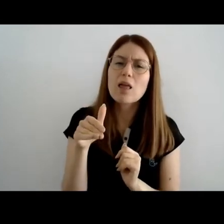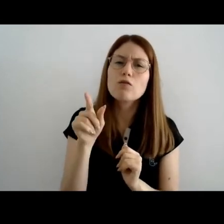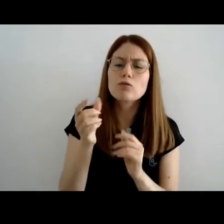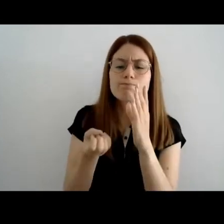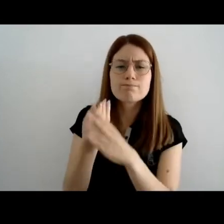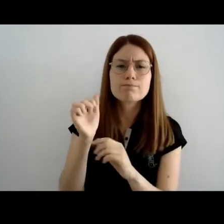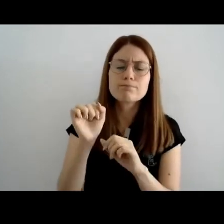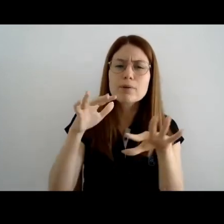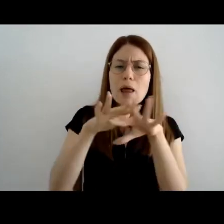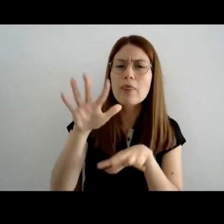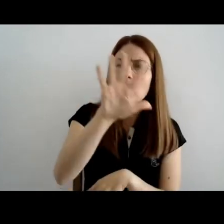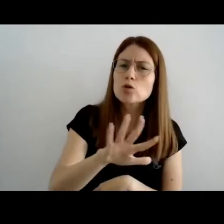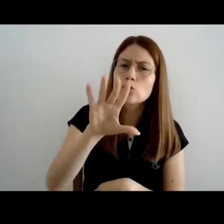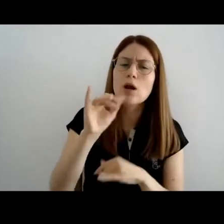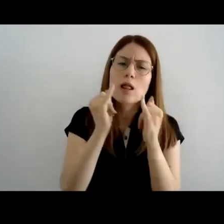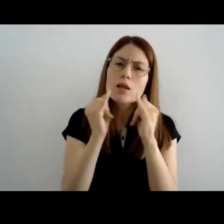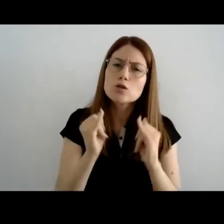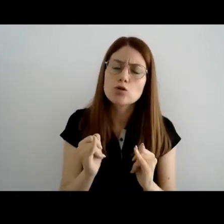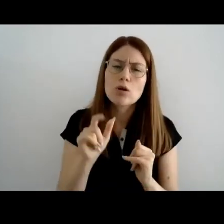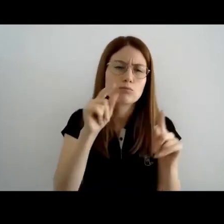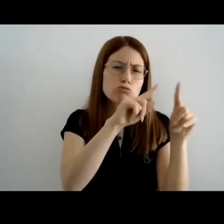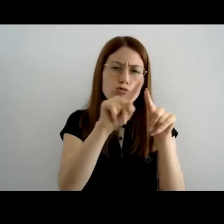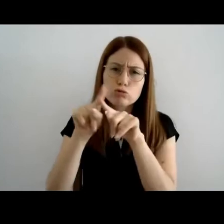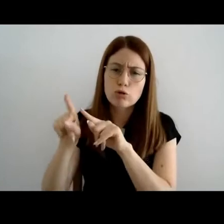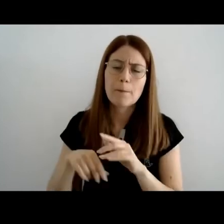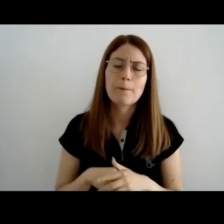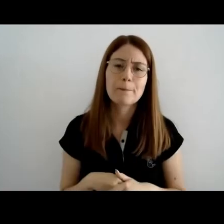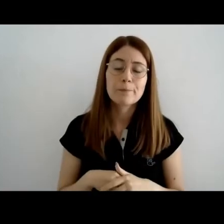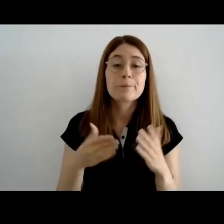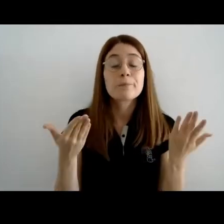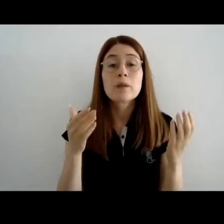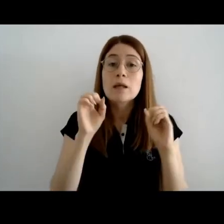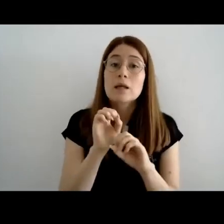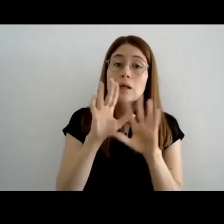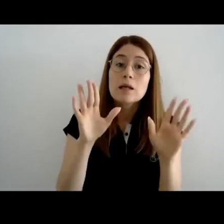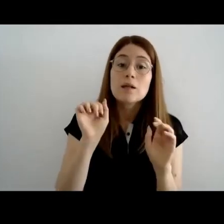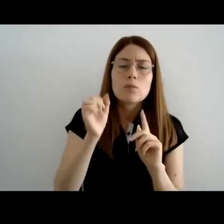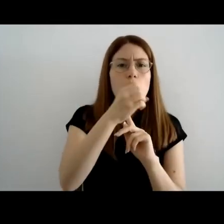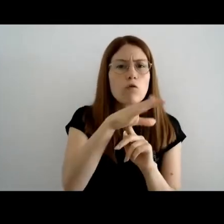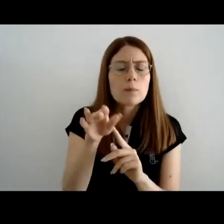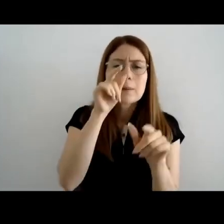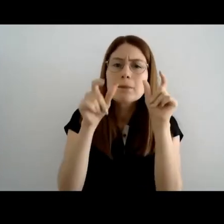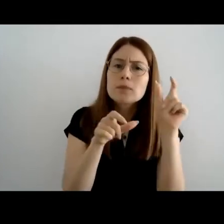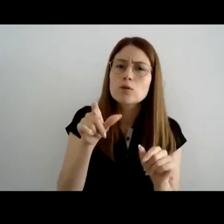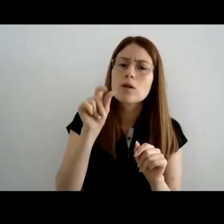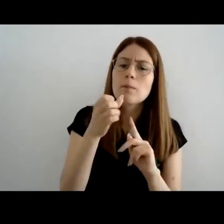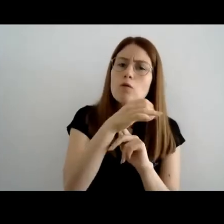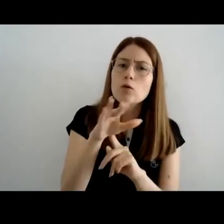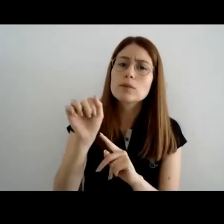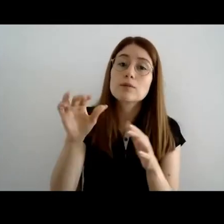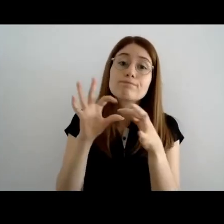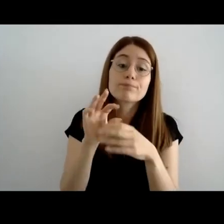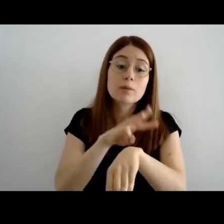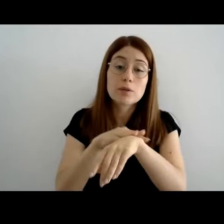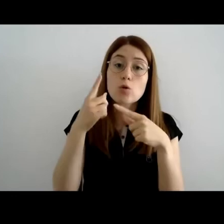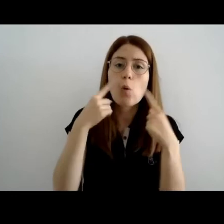produzido em redes nacionais e internacionais de geometria variável. É evidente que a formação das pessoas e das pessoas no âmbito da administração pública